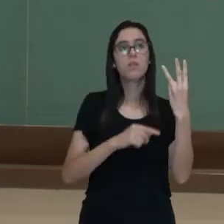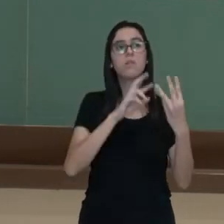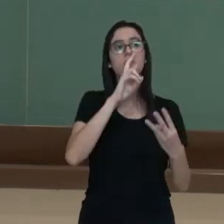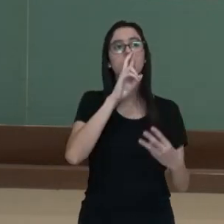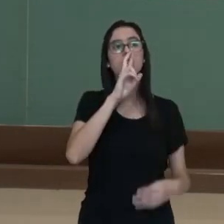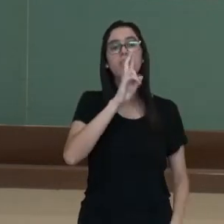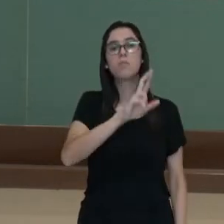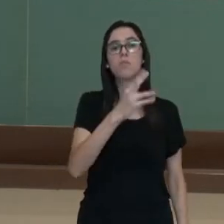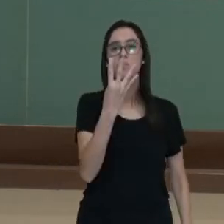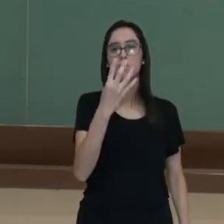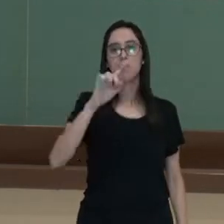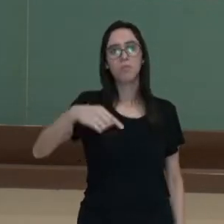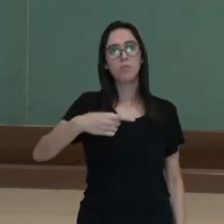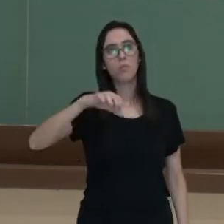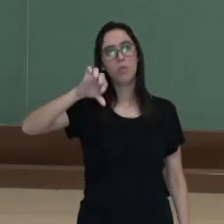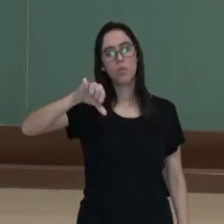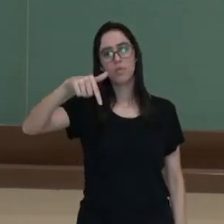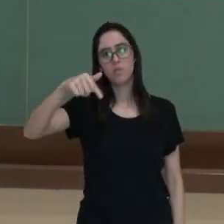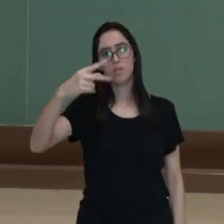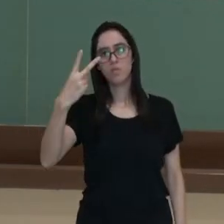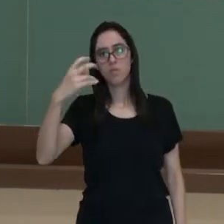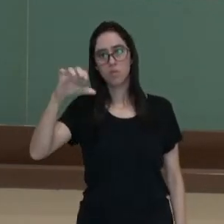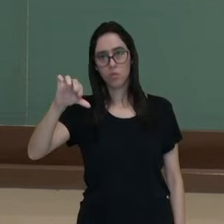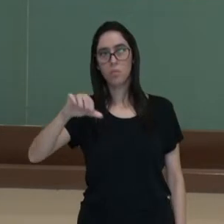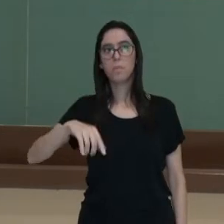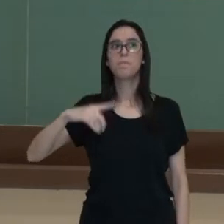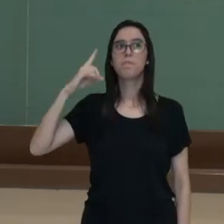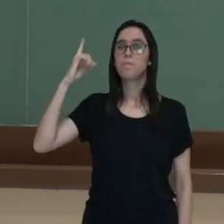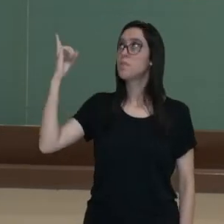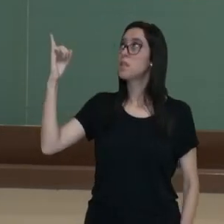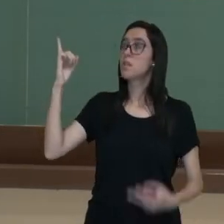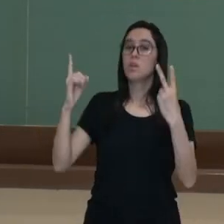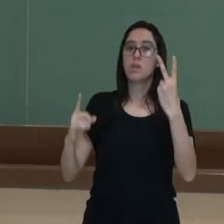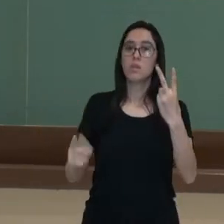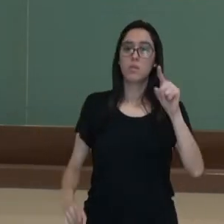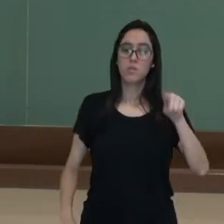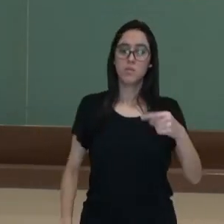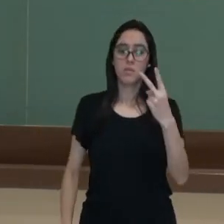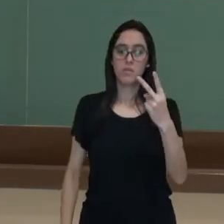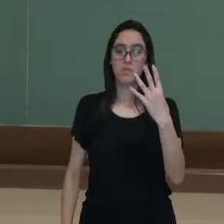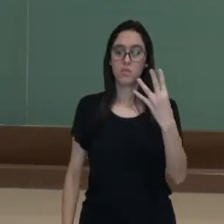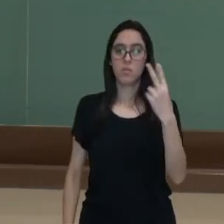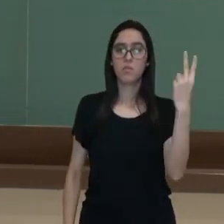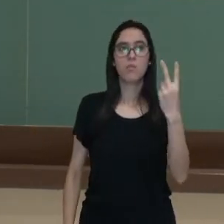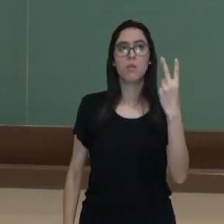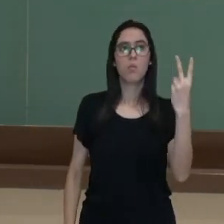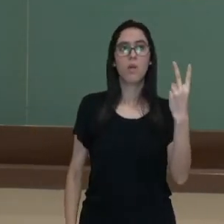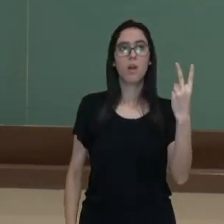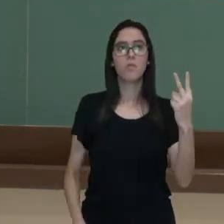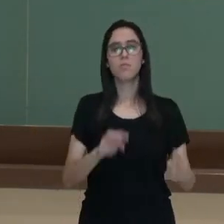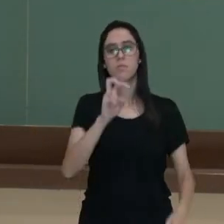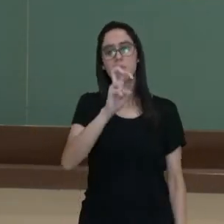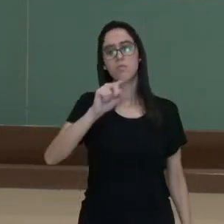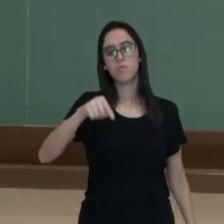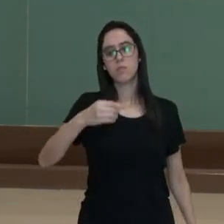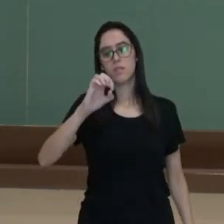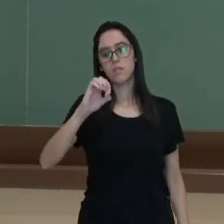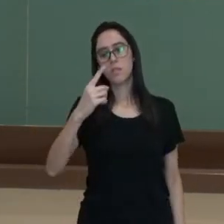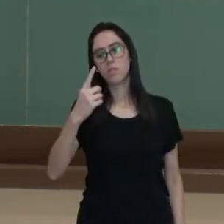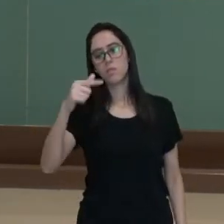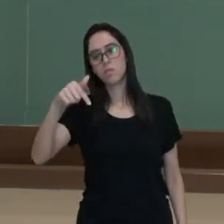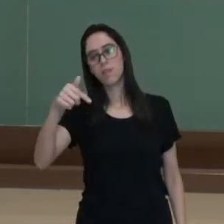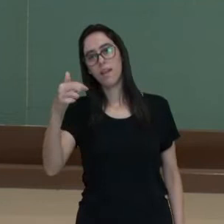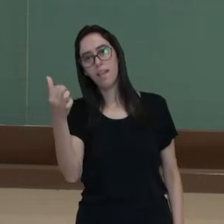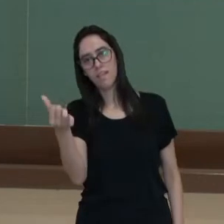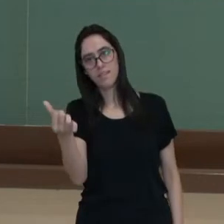4,9729. 2,24 ao quadrado dá 5,0176. Então, repare que está aqui no meio,